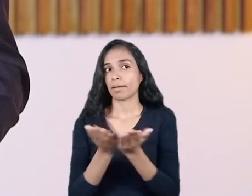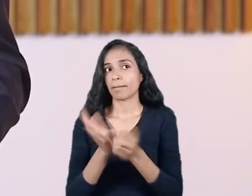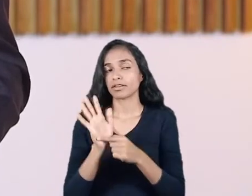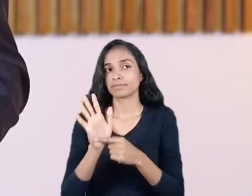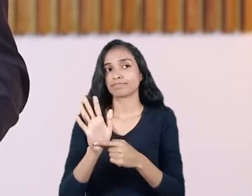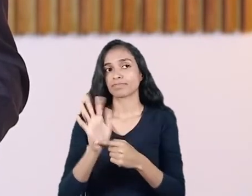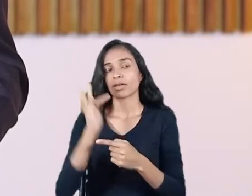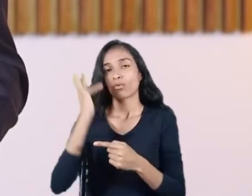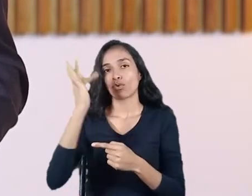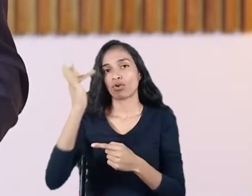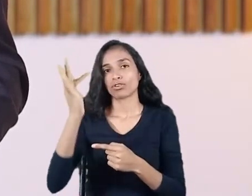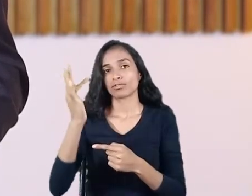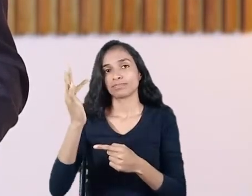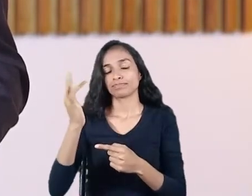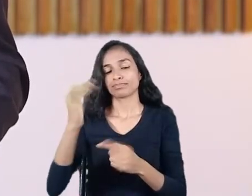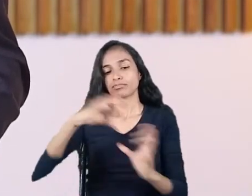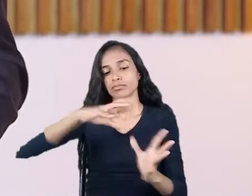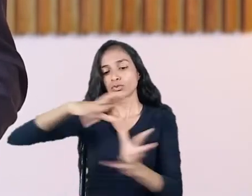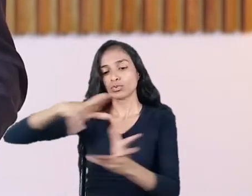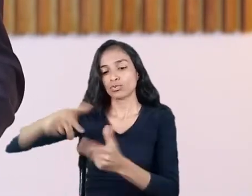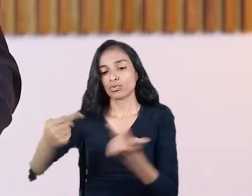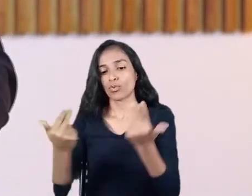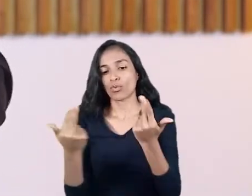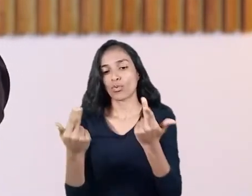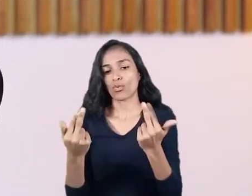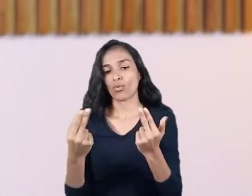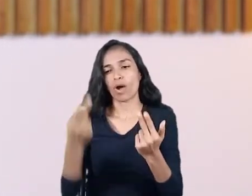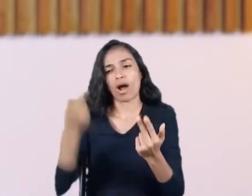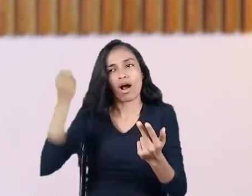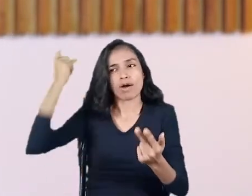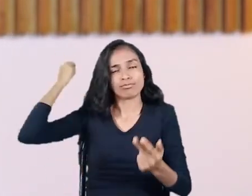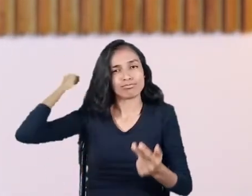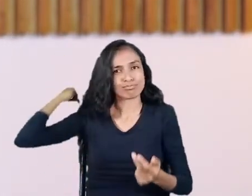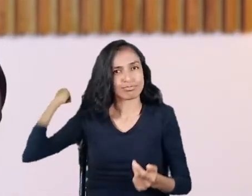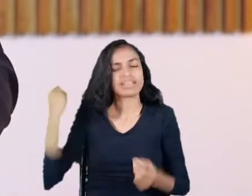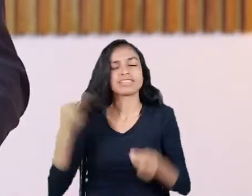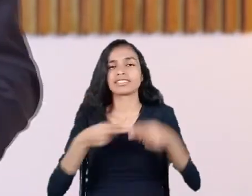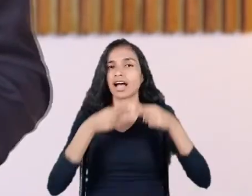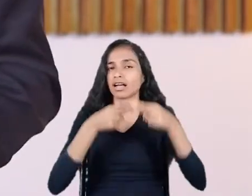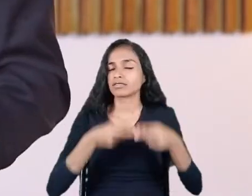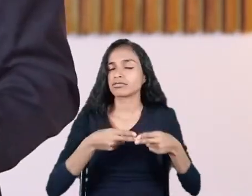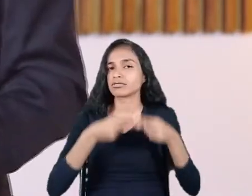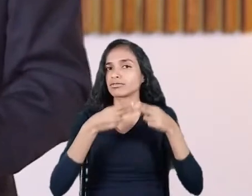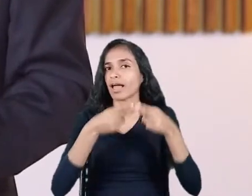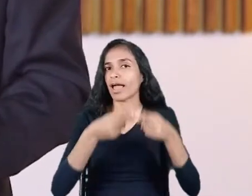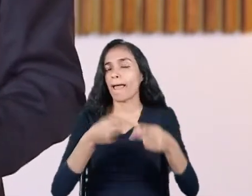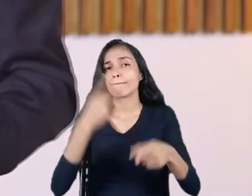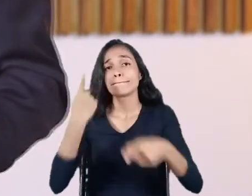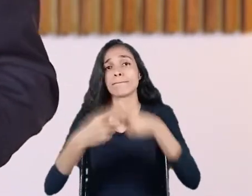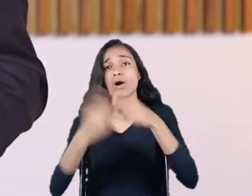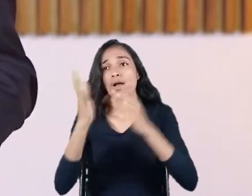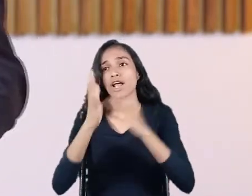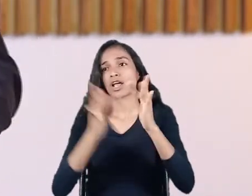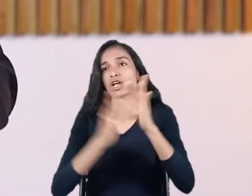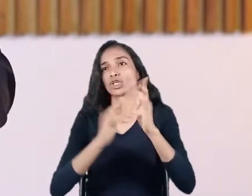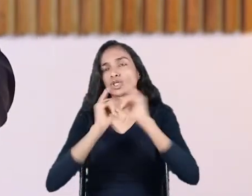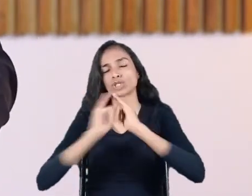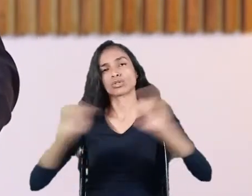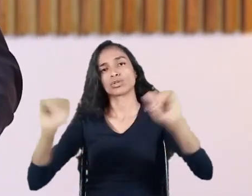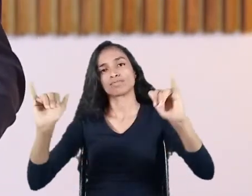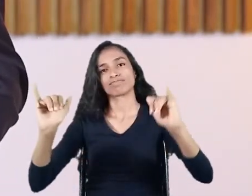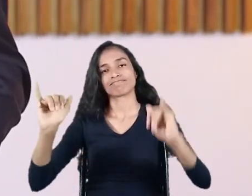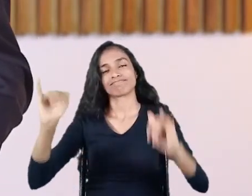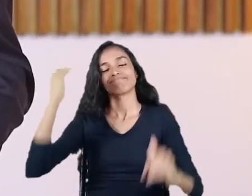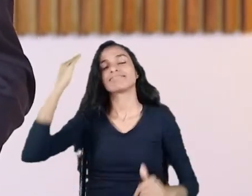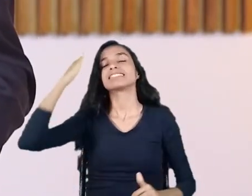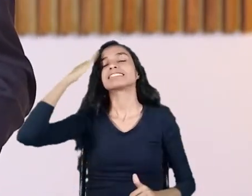o dilúvio e levou a todos. Por que Jesus disse essas palavras? Porque ele sabia, com o olho profético, que os